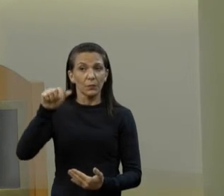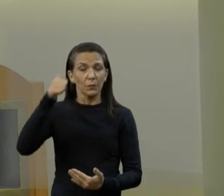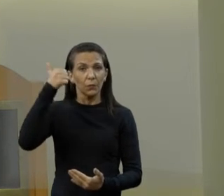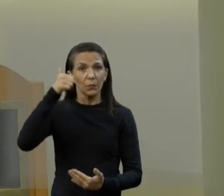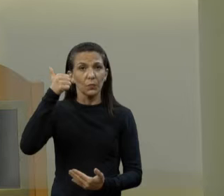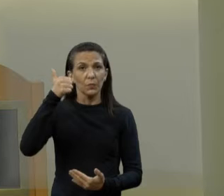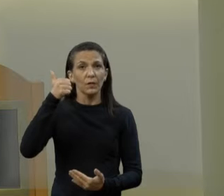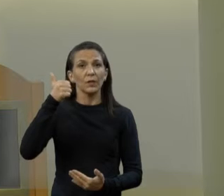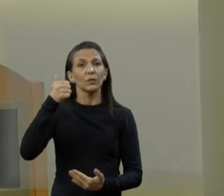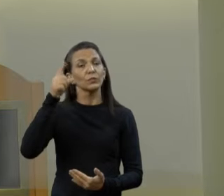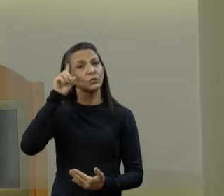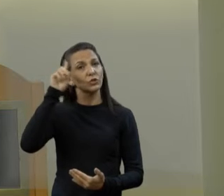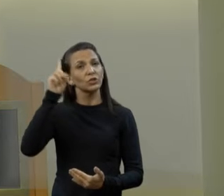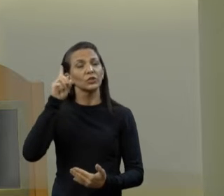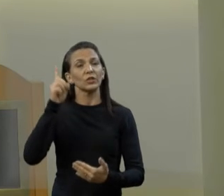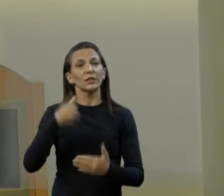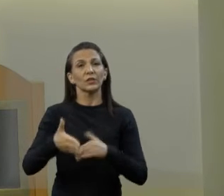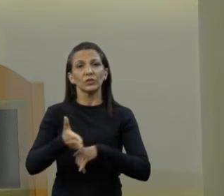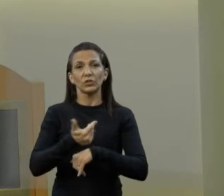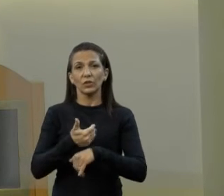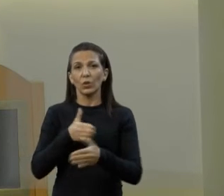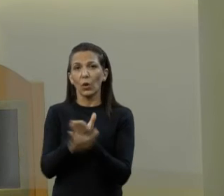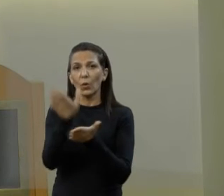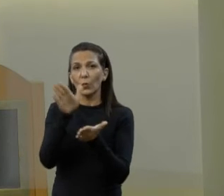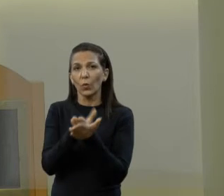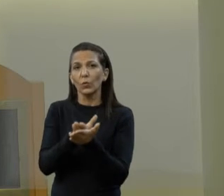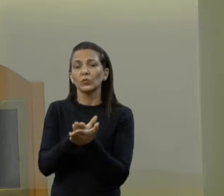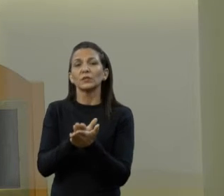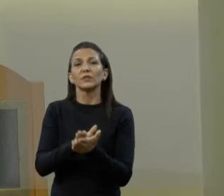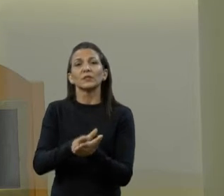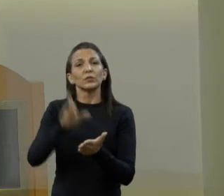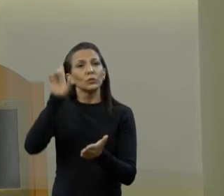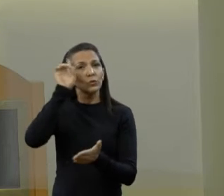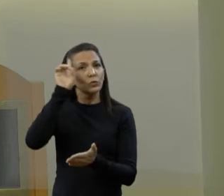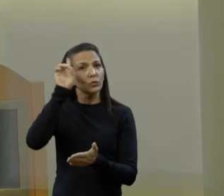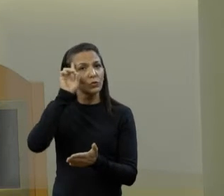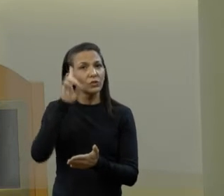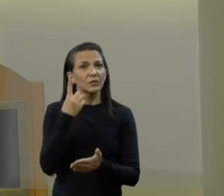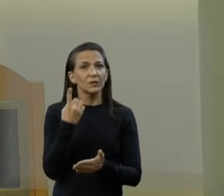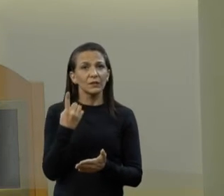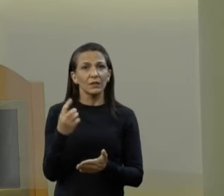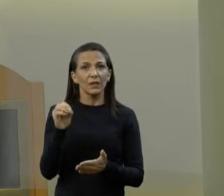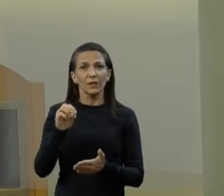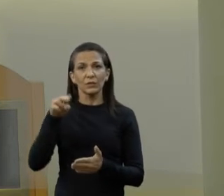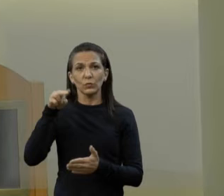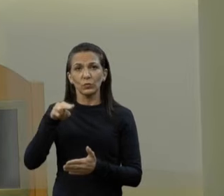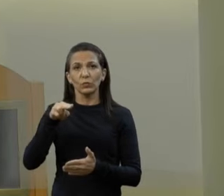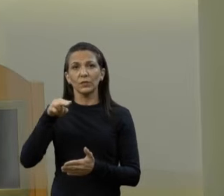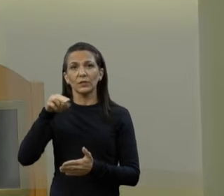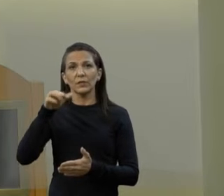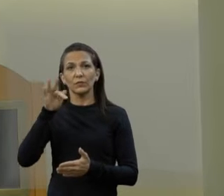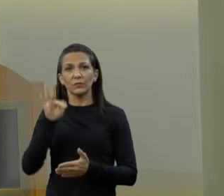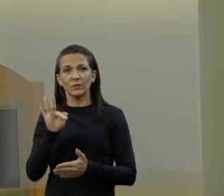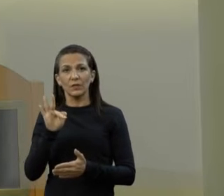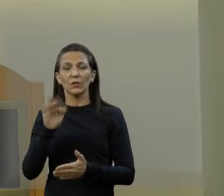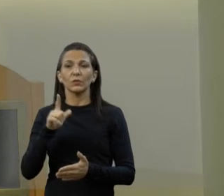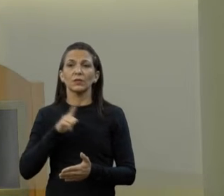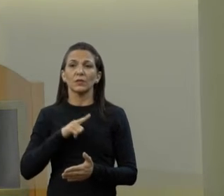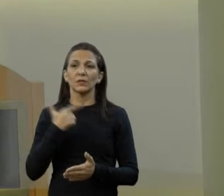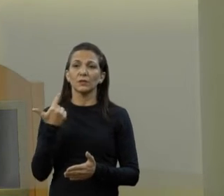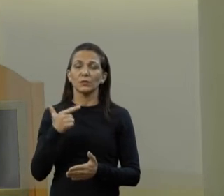segundo multa diária no importe de 10 unidades fiscais municipais a partir do segundo dia de